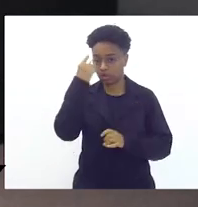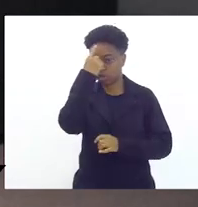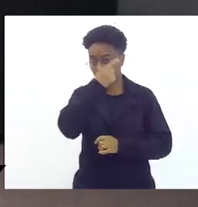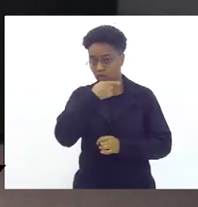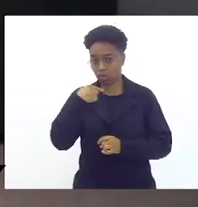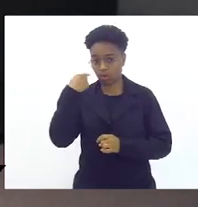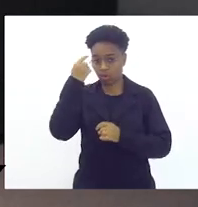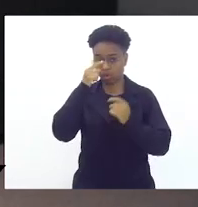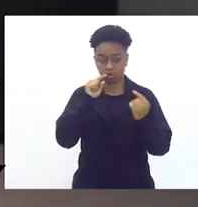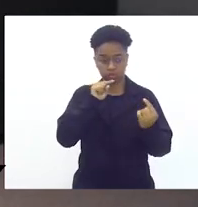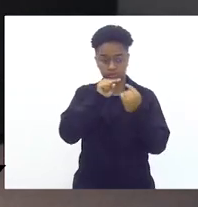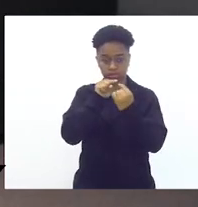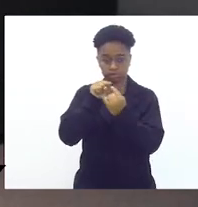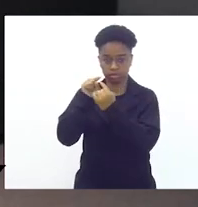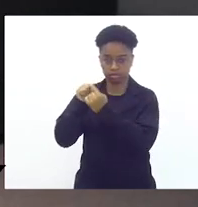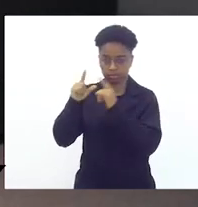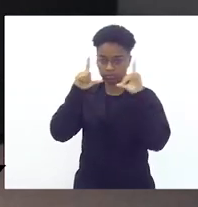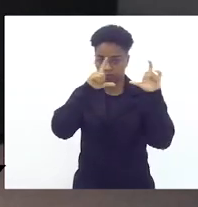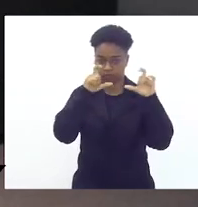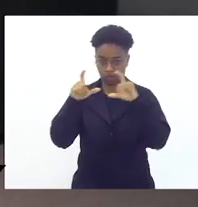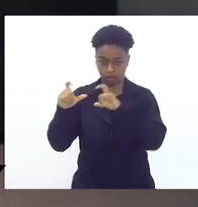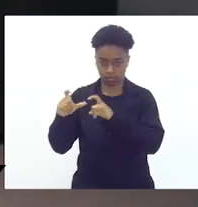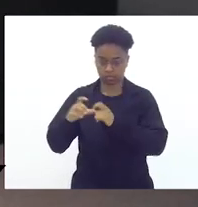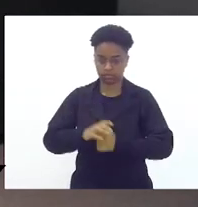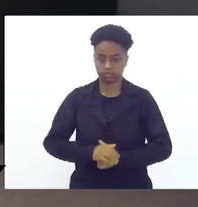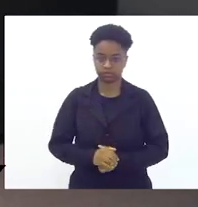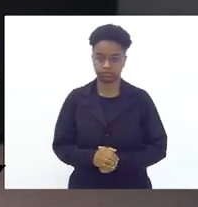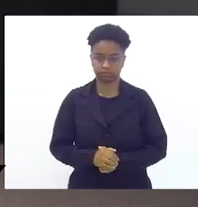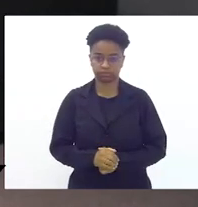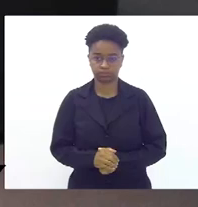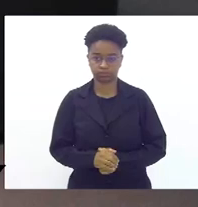fotográfico né então